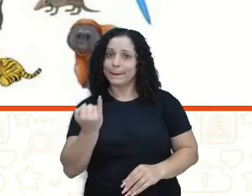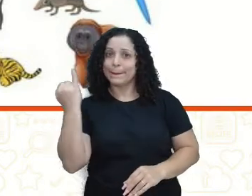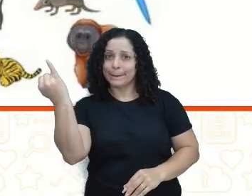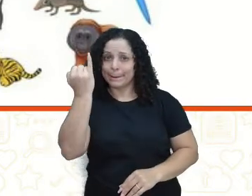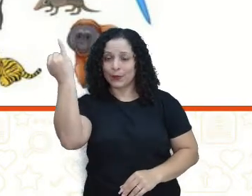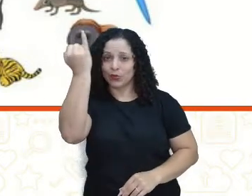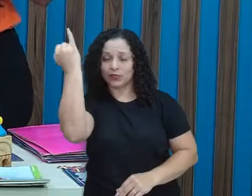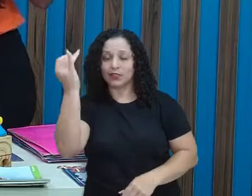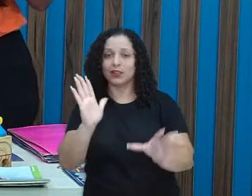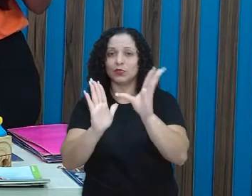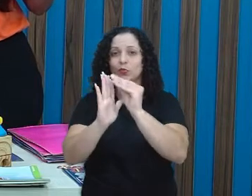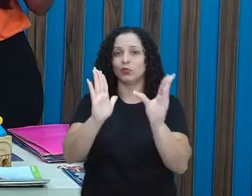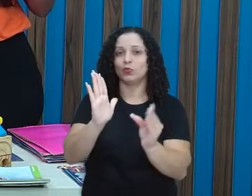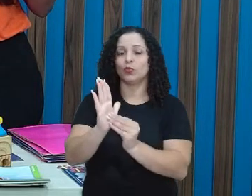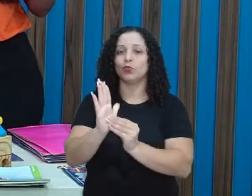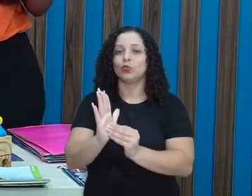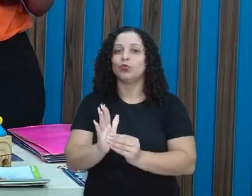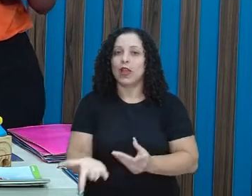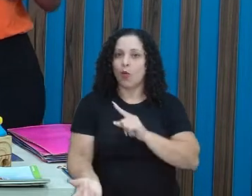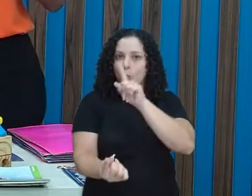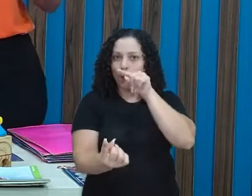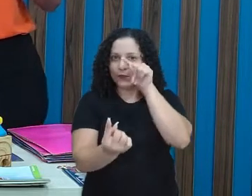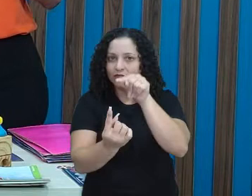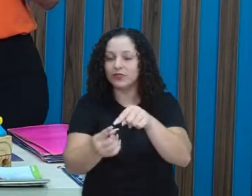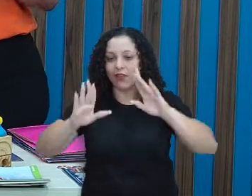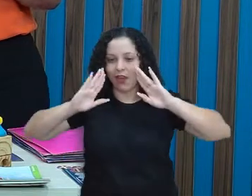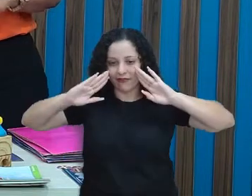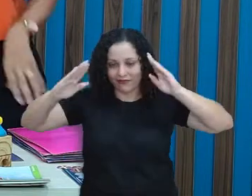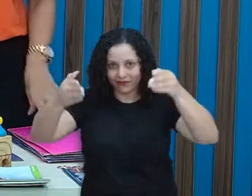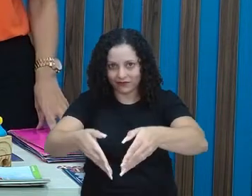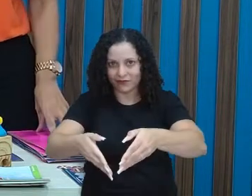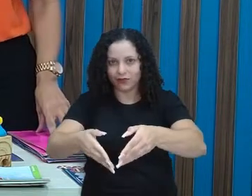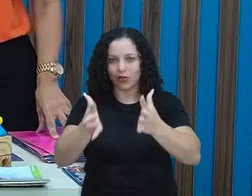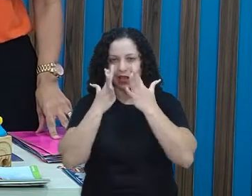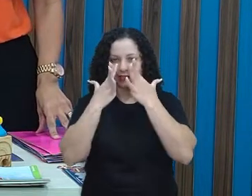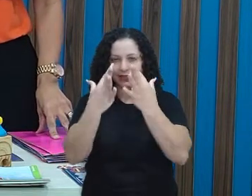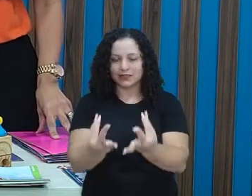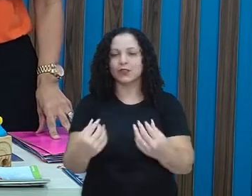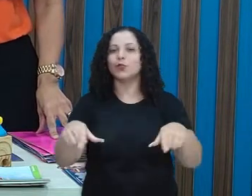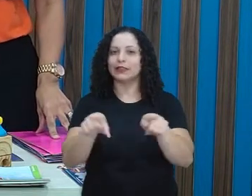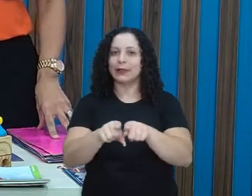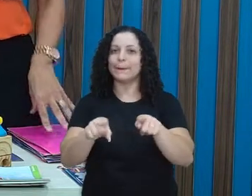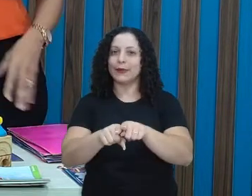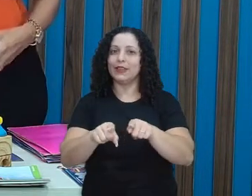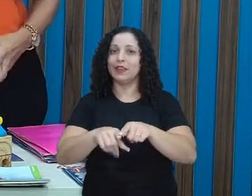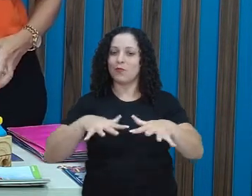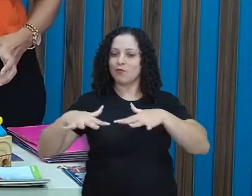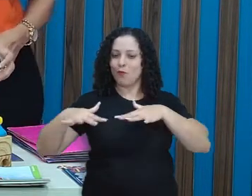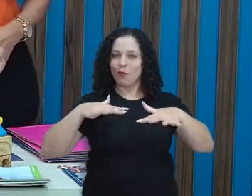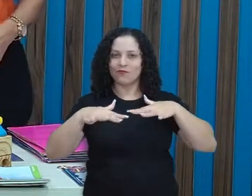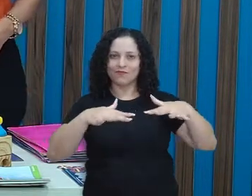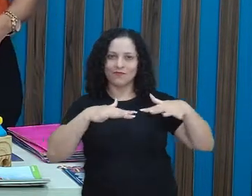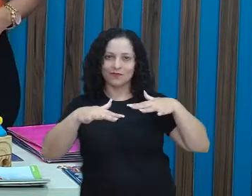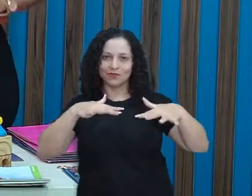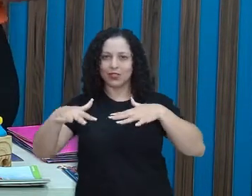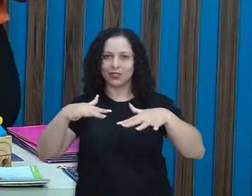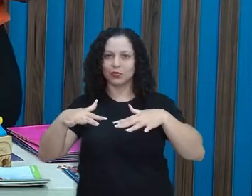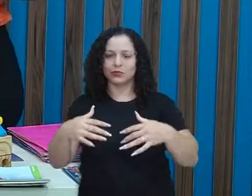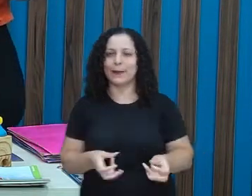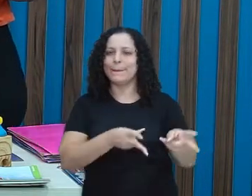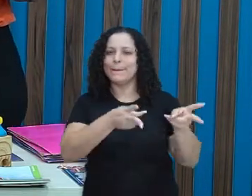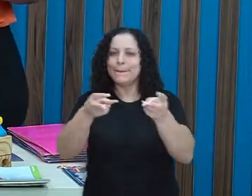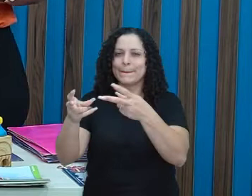trabalhando quando o objetivo é a atenção, mas a gente também vai estar trabalhando função motora. Então, percebam que